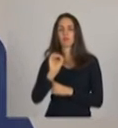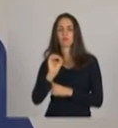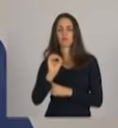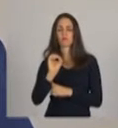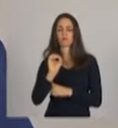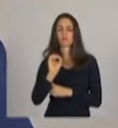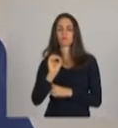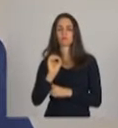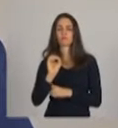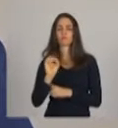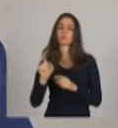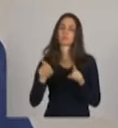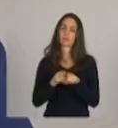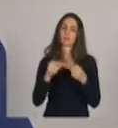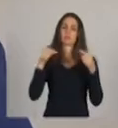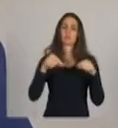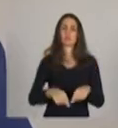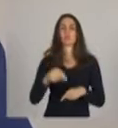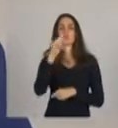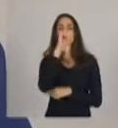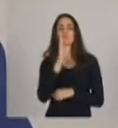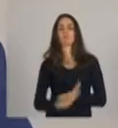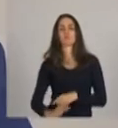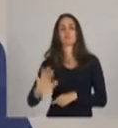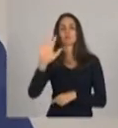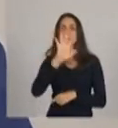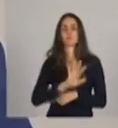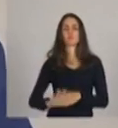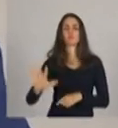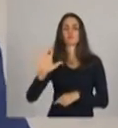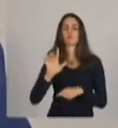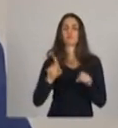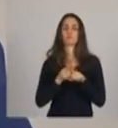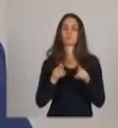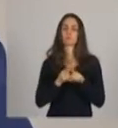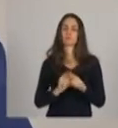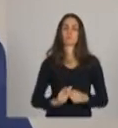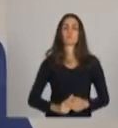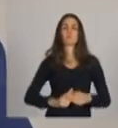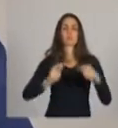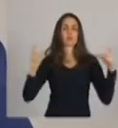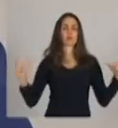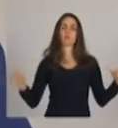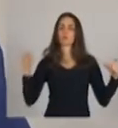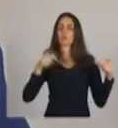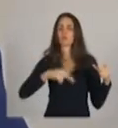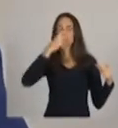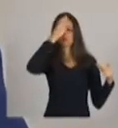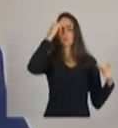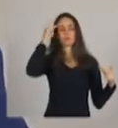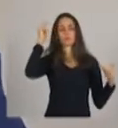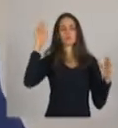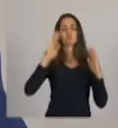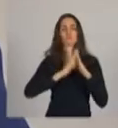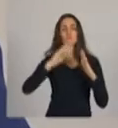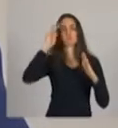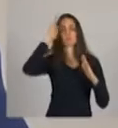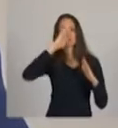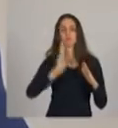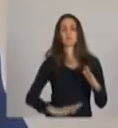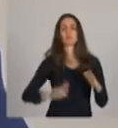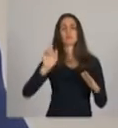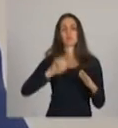inclusive os brasileiros e brasileiras, que inclusive são a maioria da população brasileira.